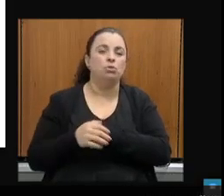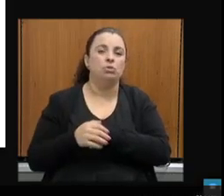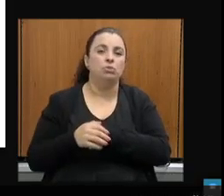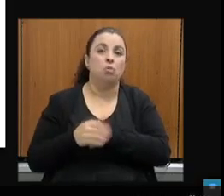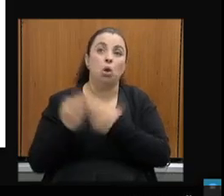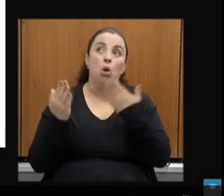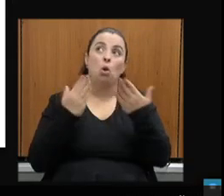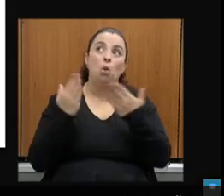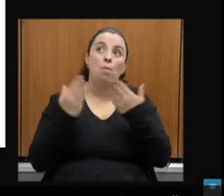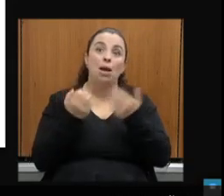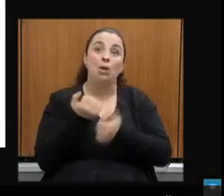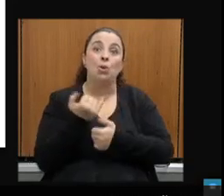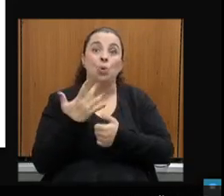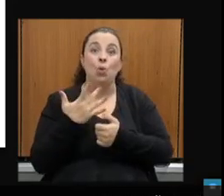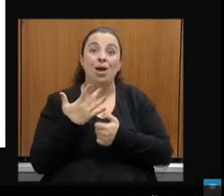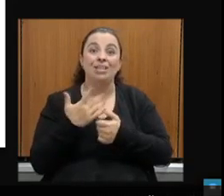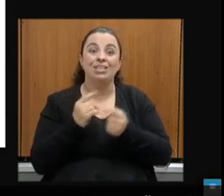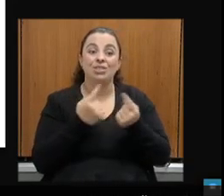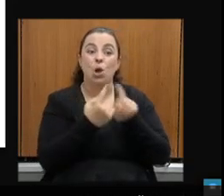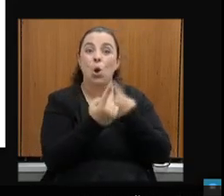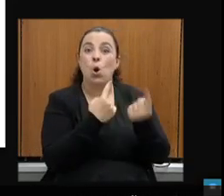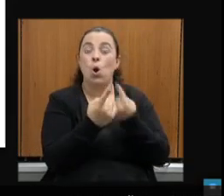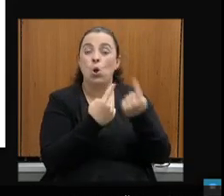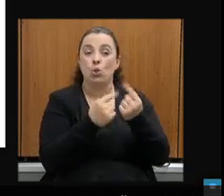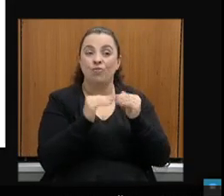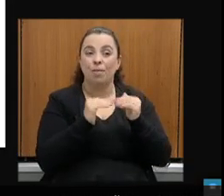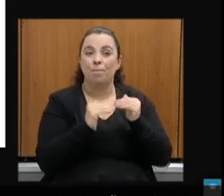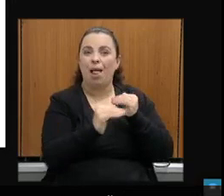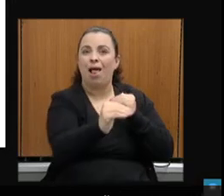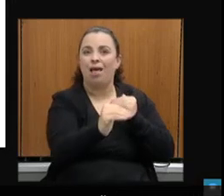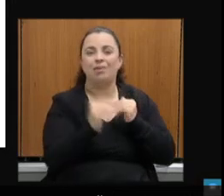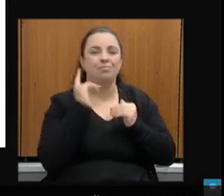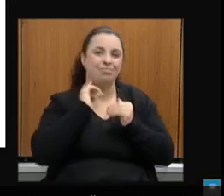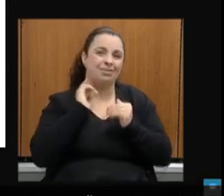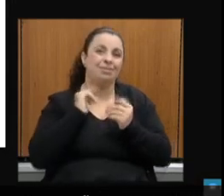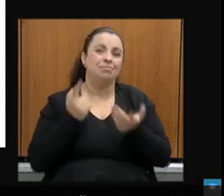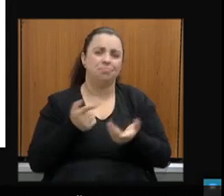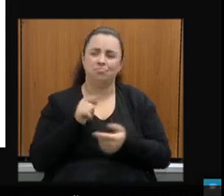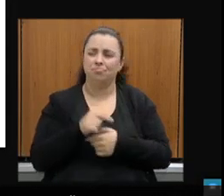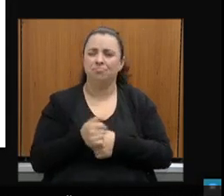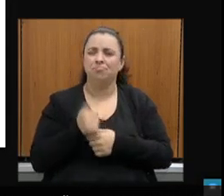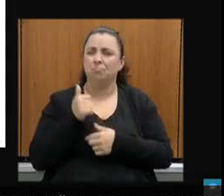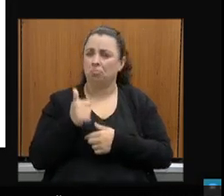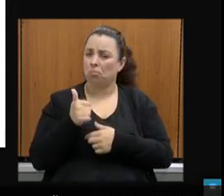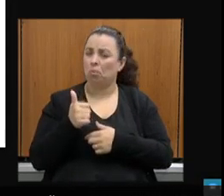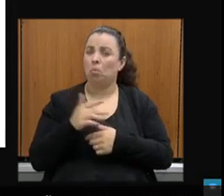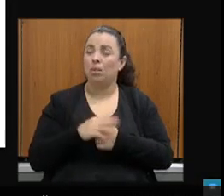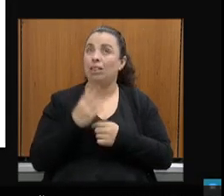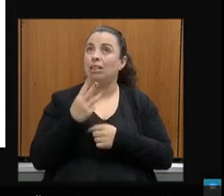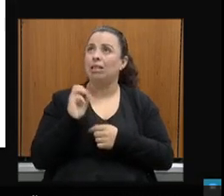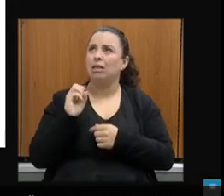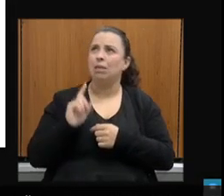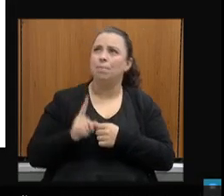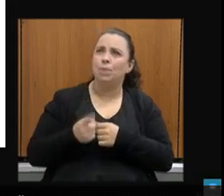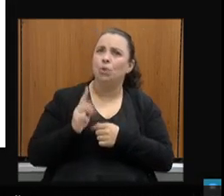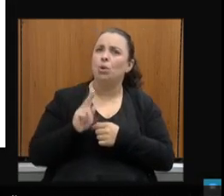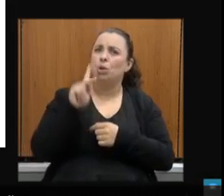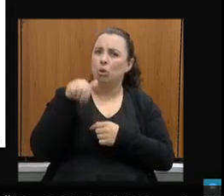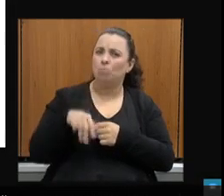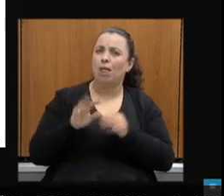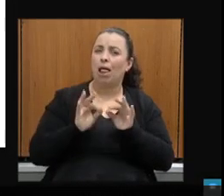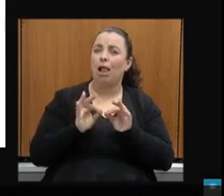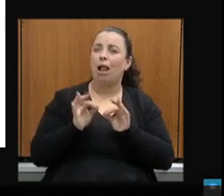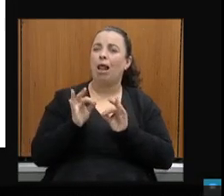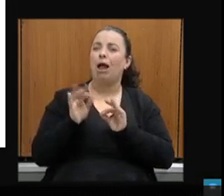quantidade de rodovias pavimentadas em Minas também são números expressivos né a gente às vezes formas 30.000 kms é é quilômetros para